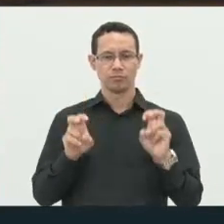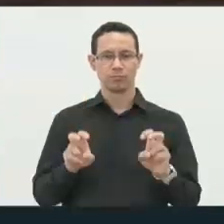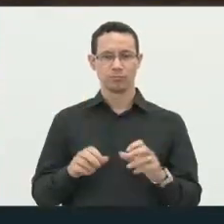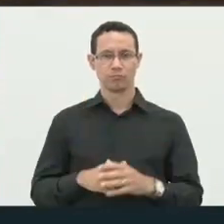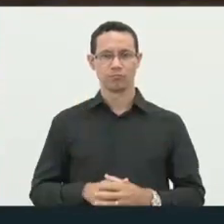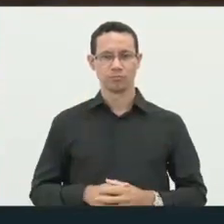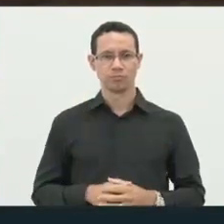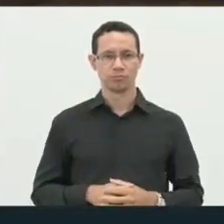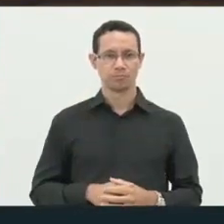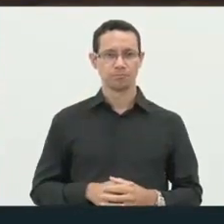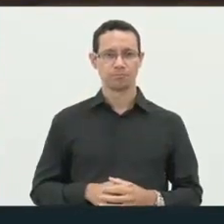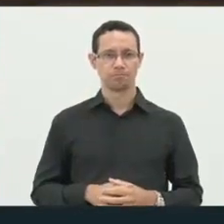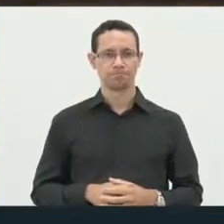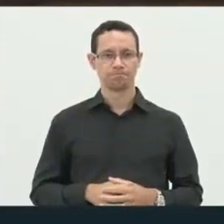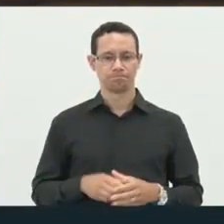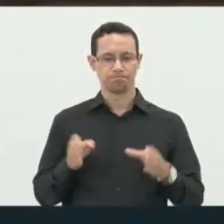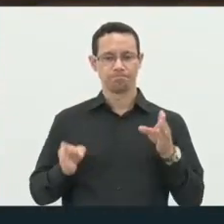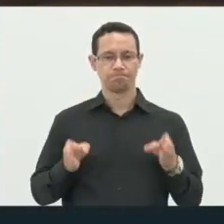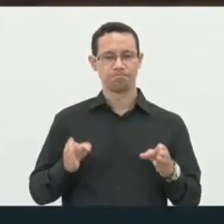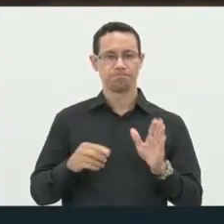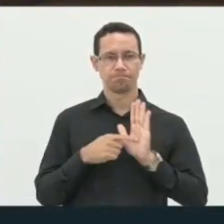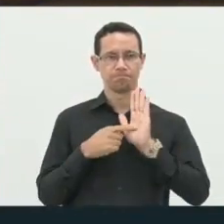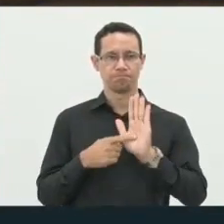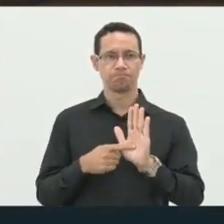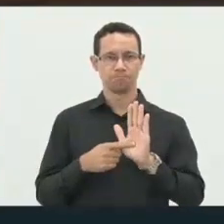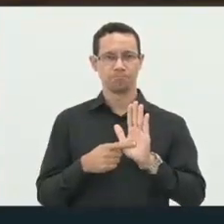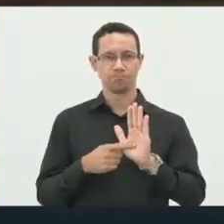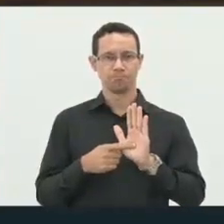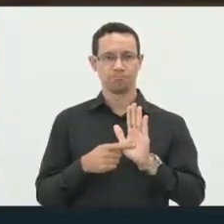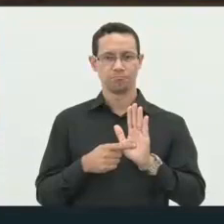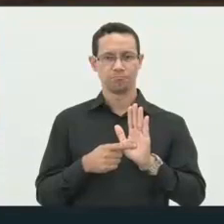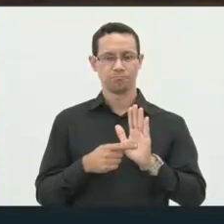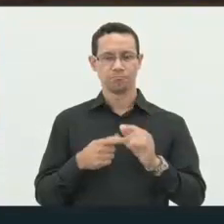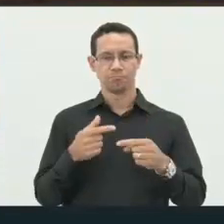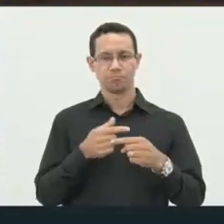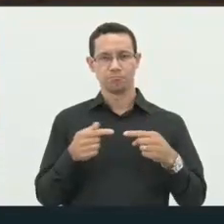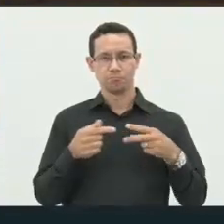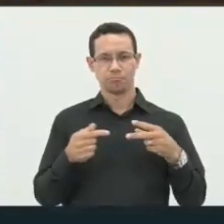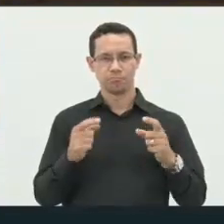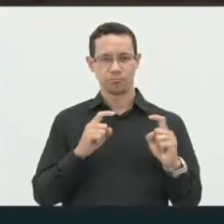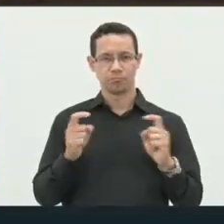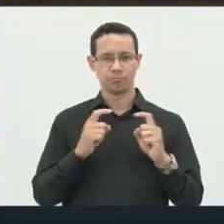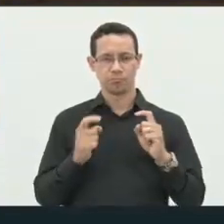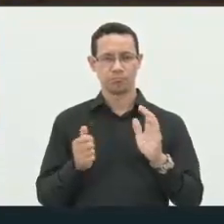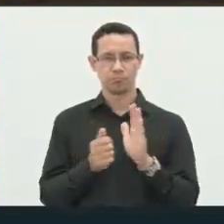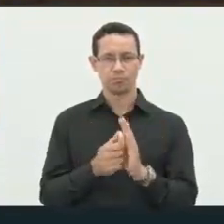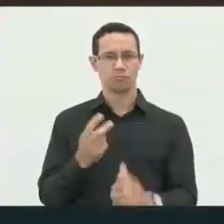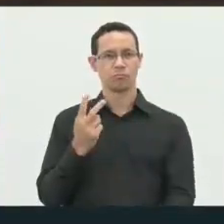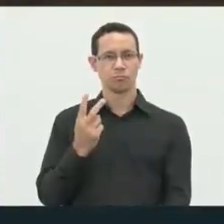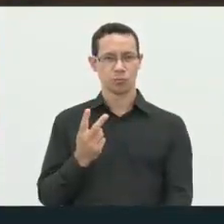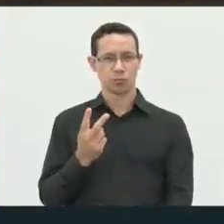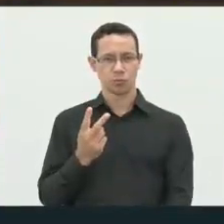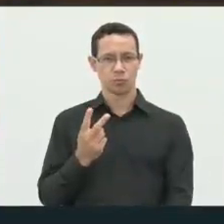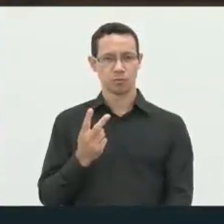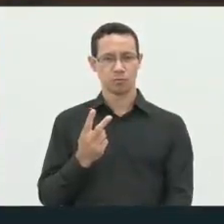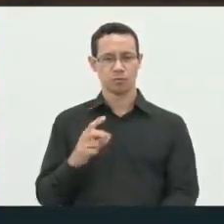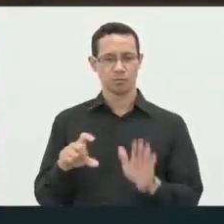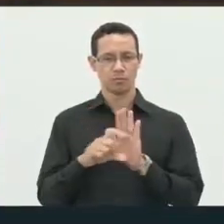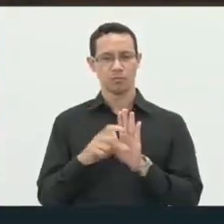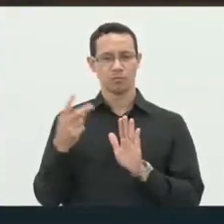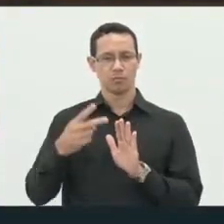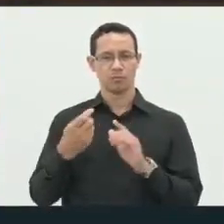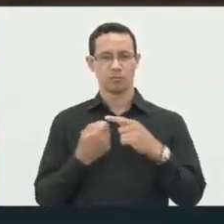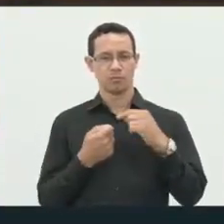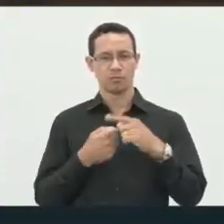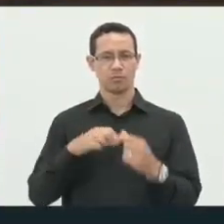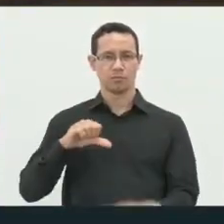o prazo para as indicações é de duas sessões Ordinárias parágrafo segundo do artigo 90 do Regimento Interno